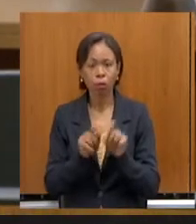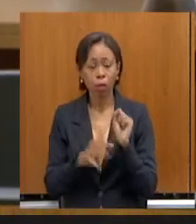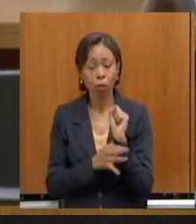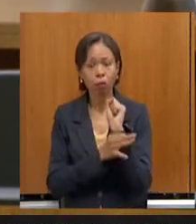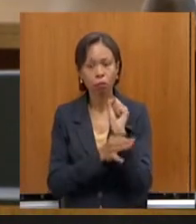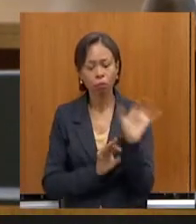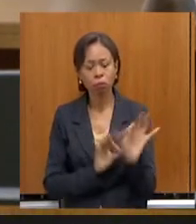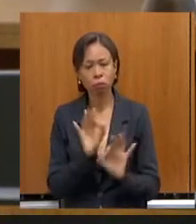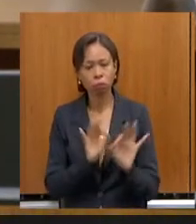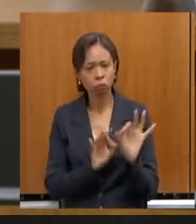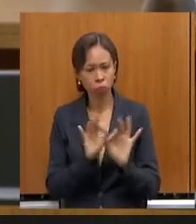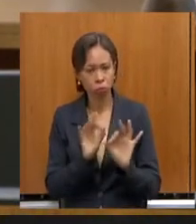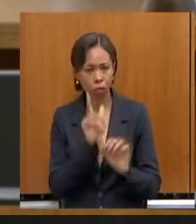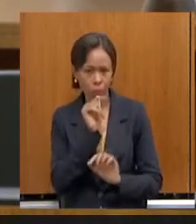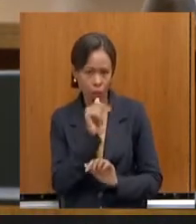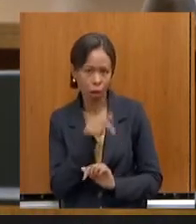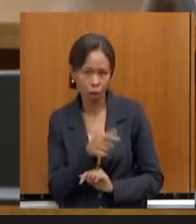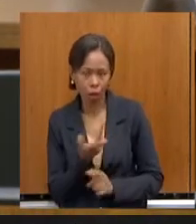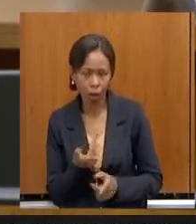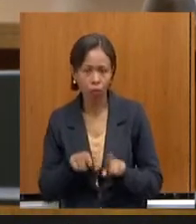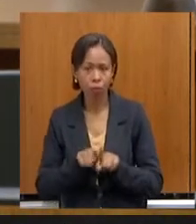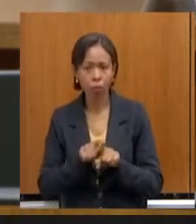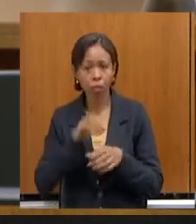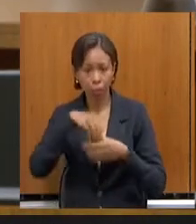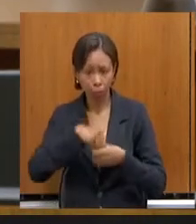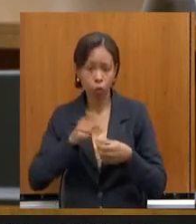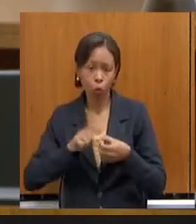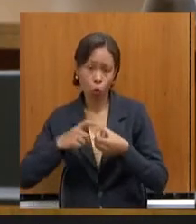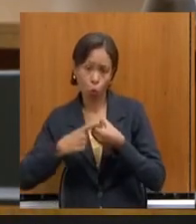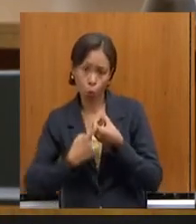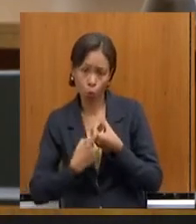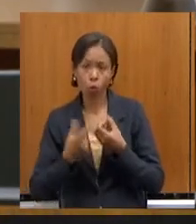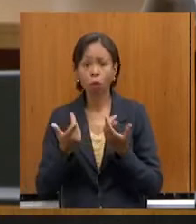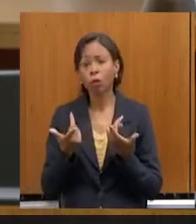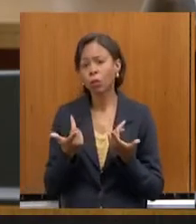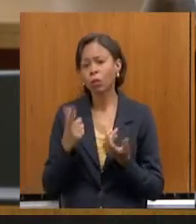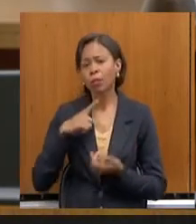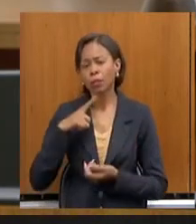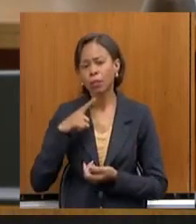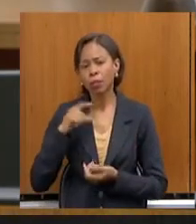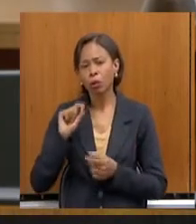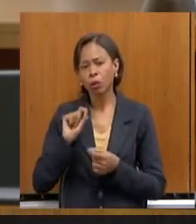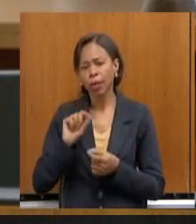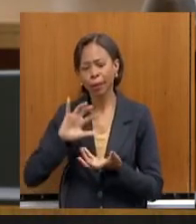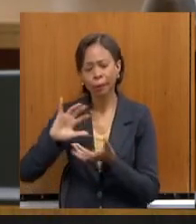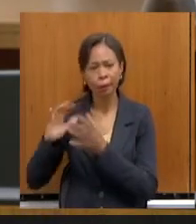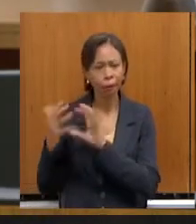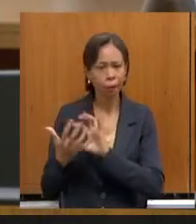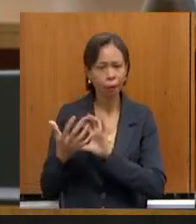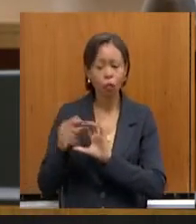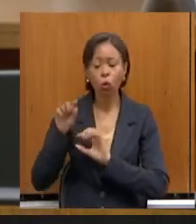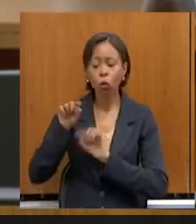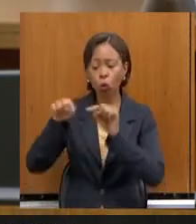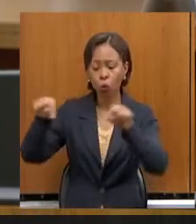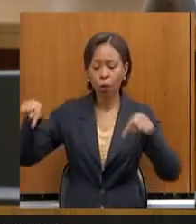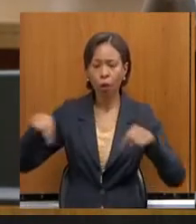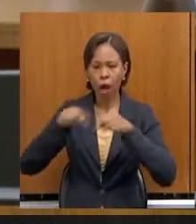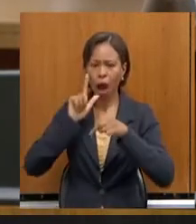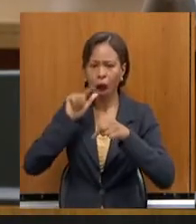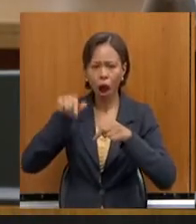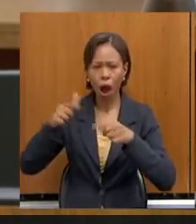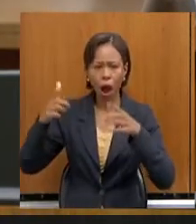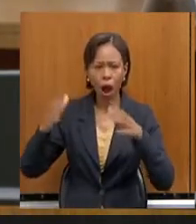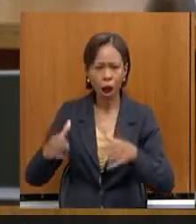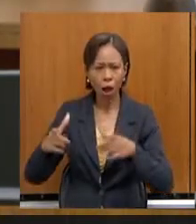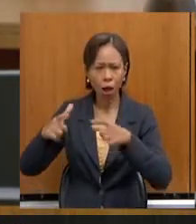hídrica está previsto também neste convênio execução de da revitalização de uma bacia no norte de Minas a